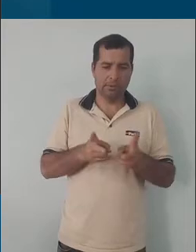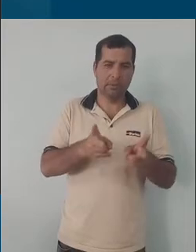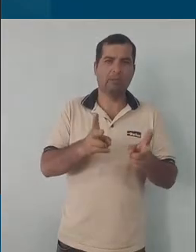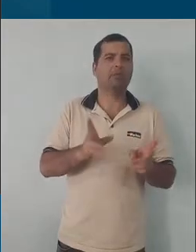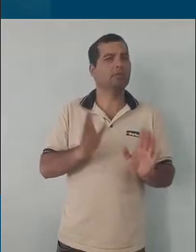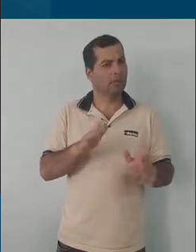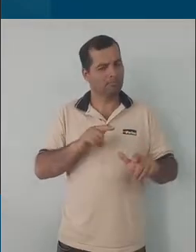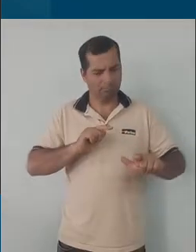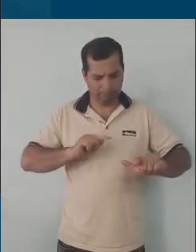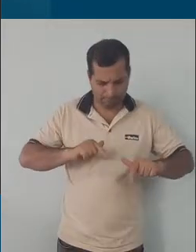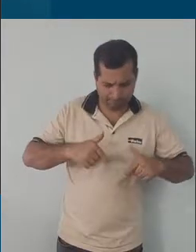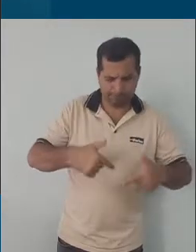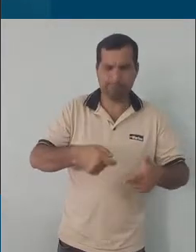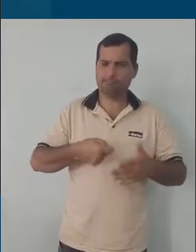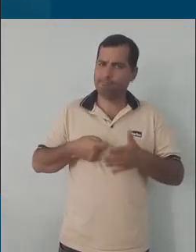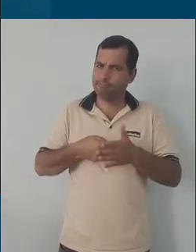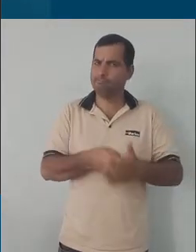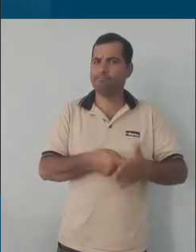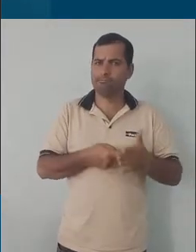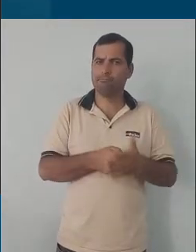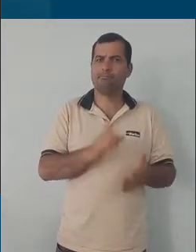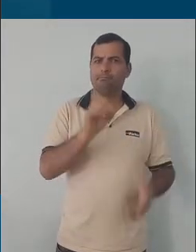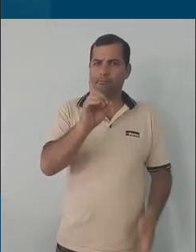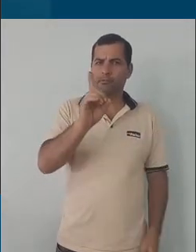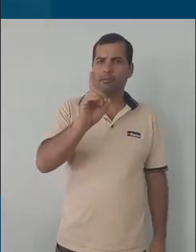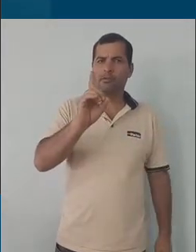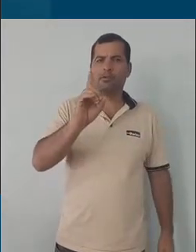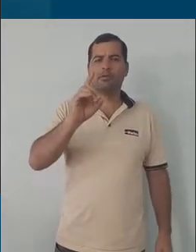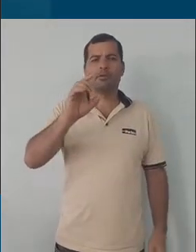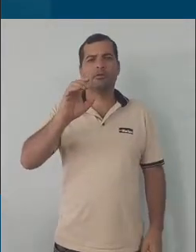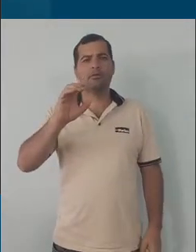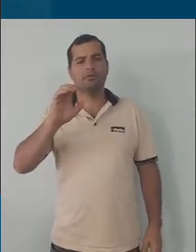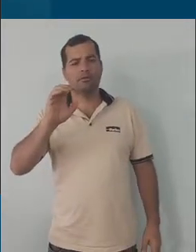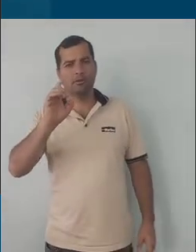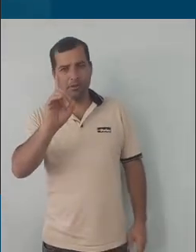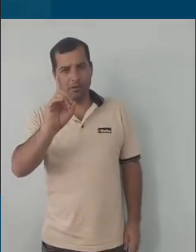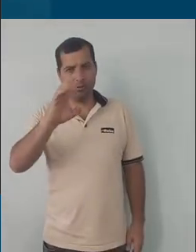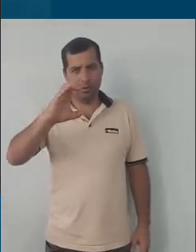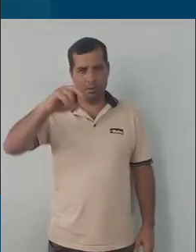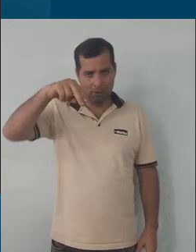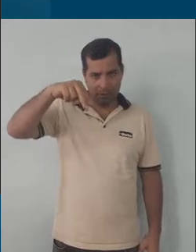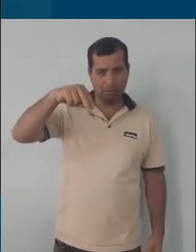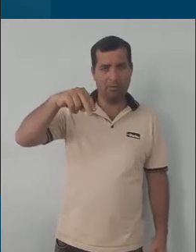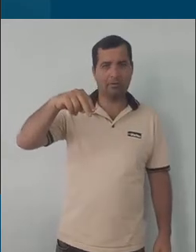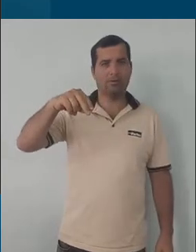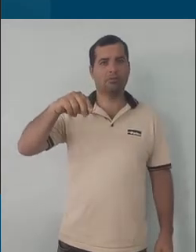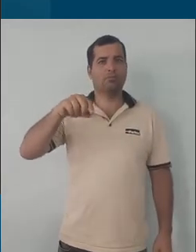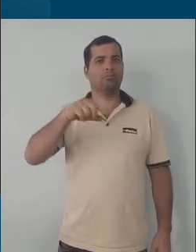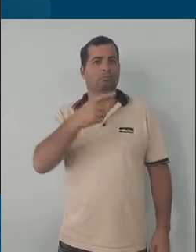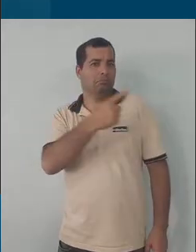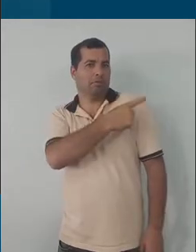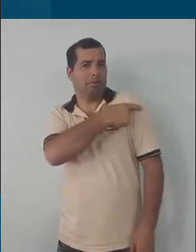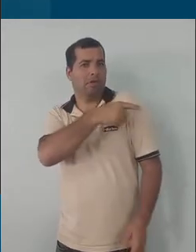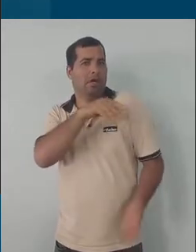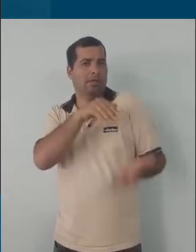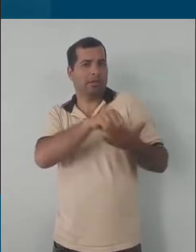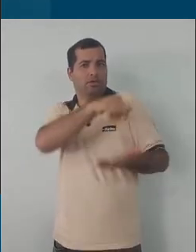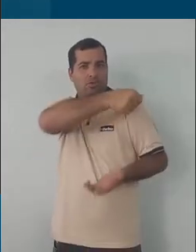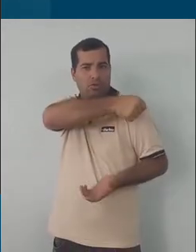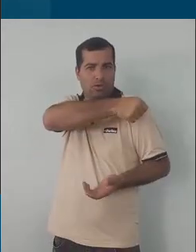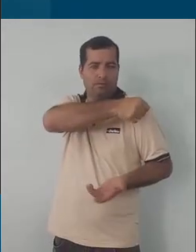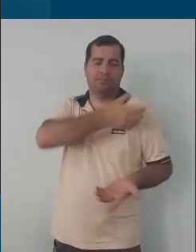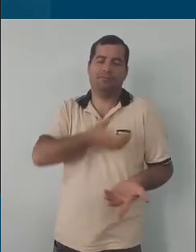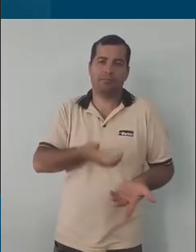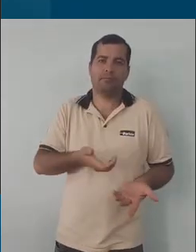o autor das diretrizes curriculares do ensino fundamental de 9 anos, nós colocamos ali claramente nas diretrizes, né, que